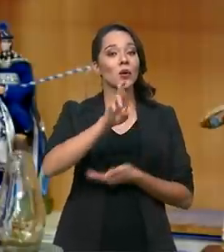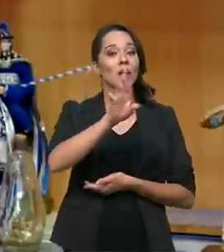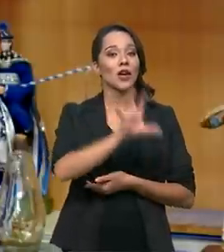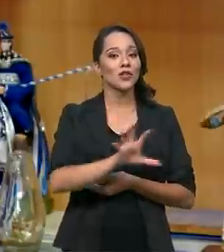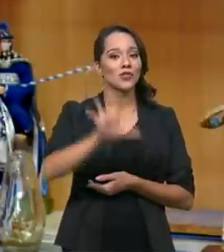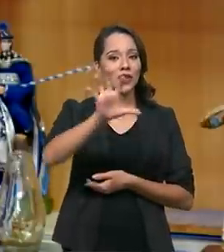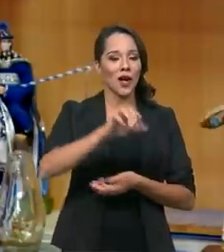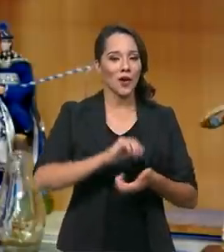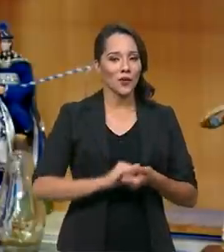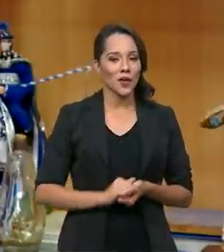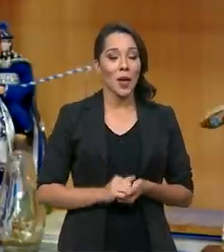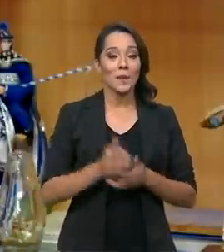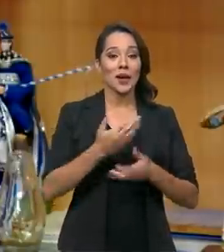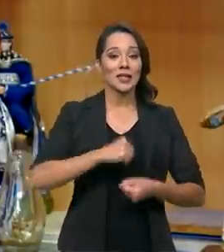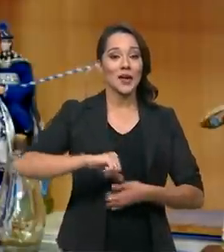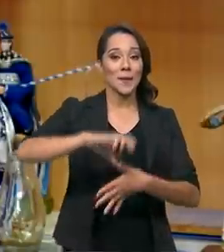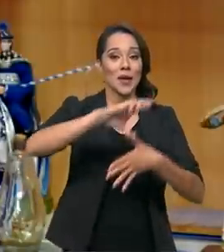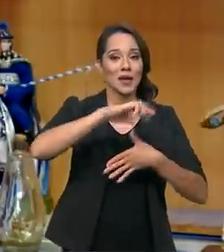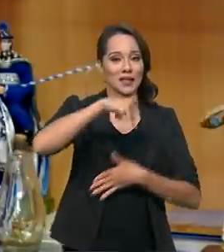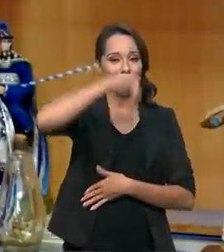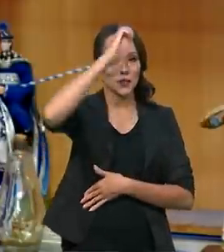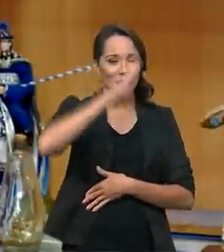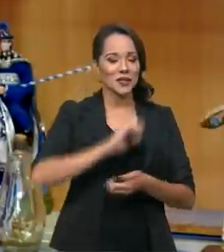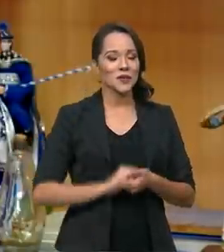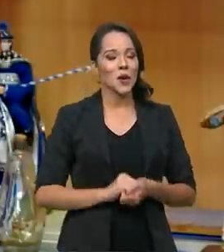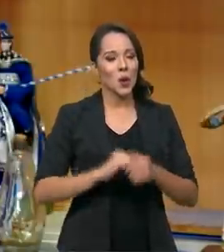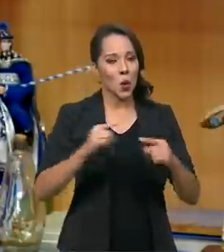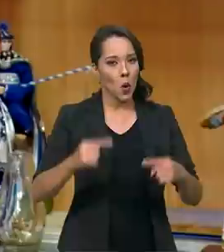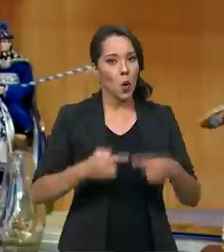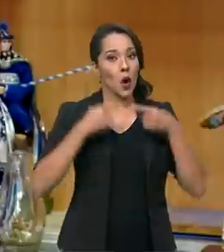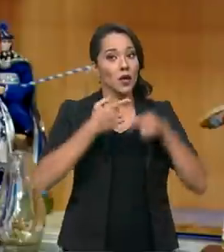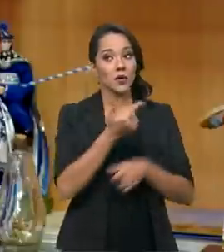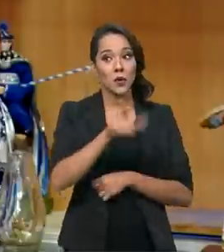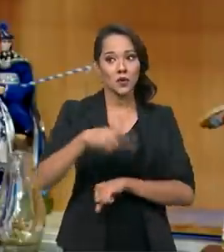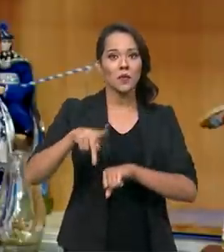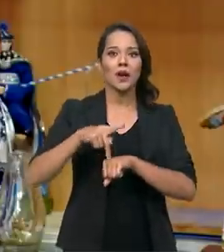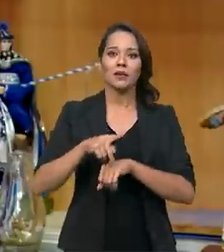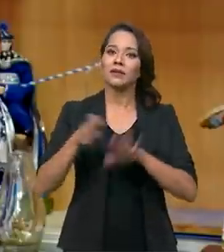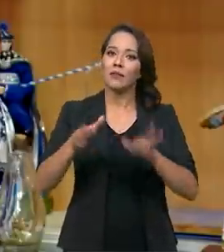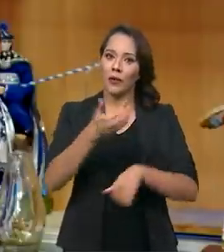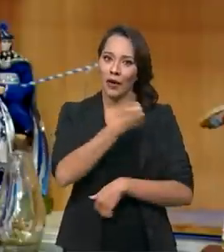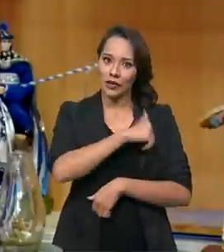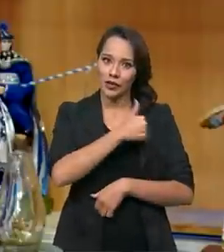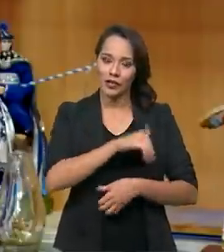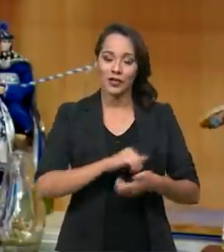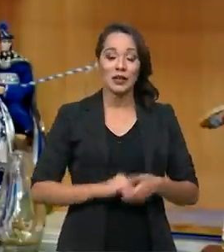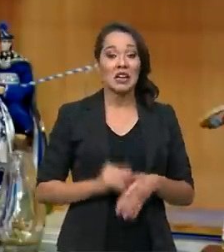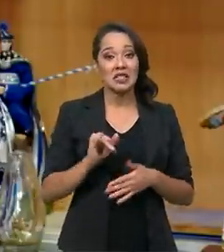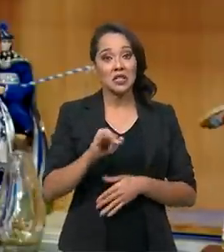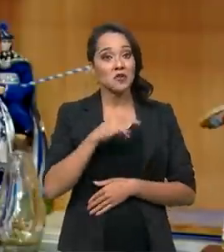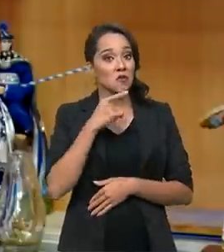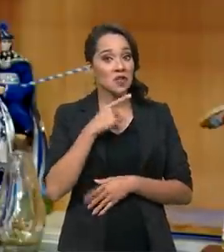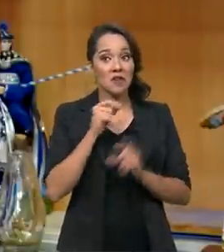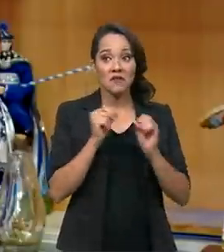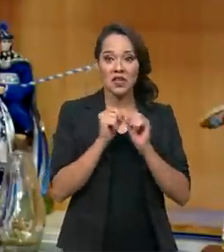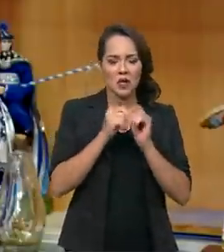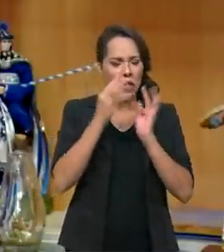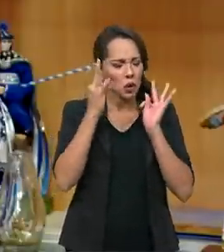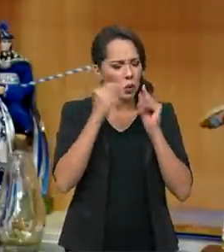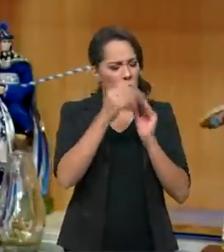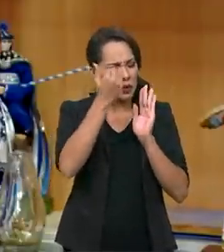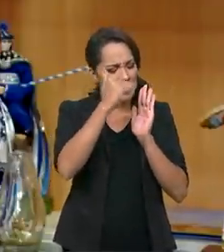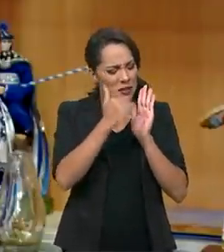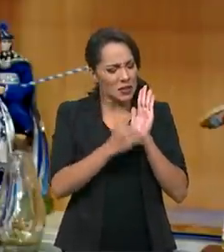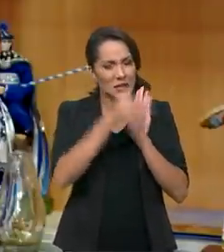Regional para as Américas aqui no Brasil e concorrência com outros países inclusive argentinas isso nós não tivéssemos feito o dever de casa